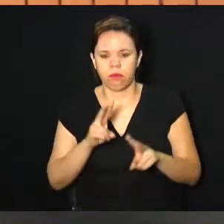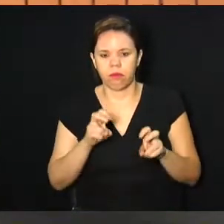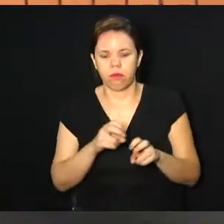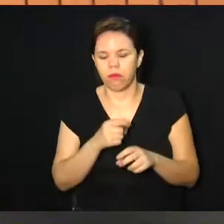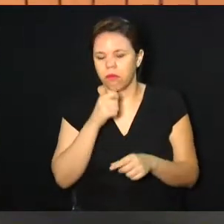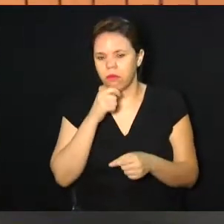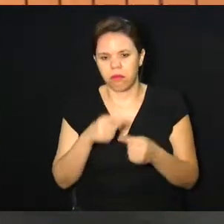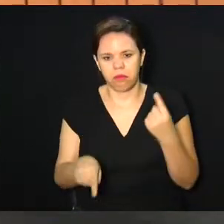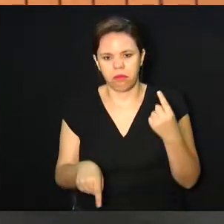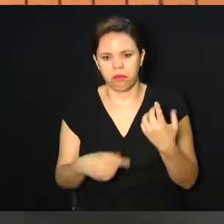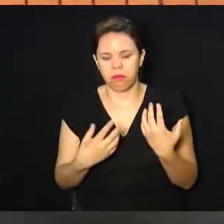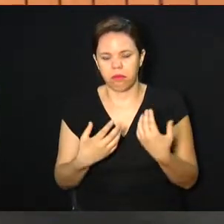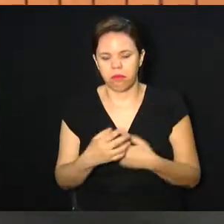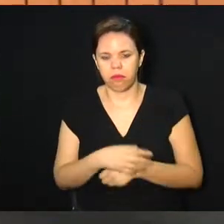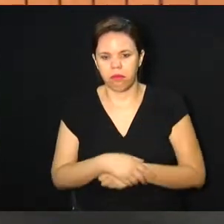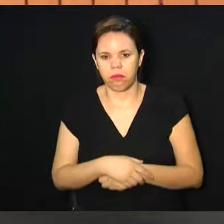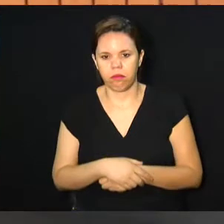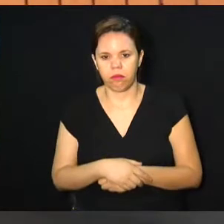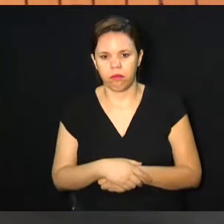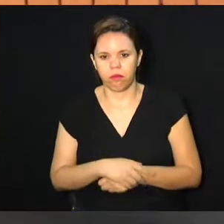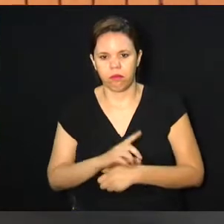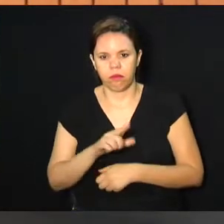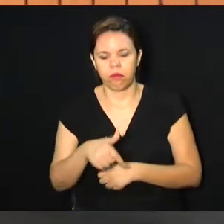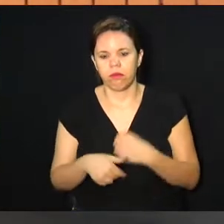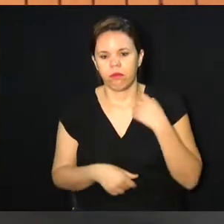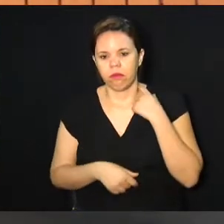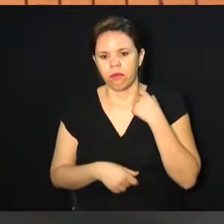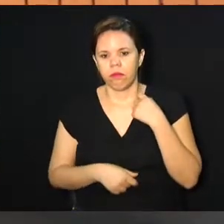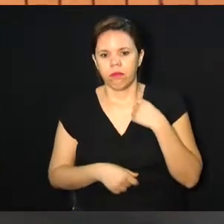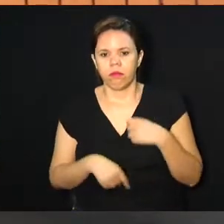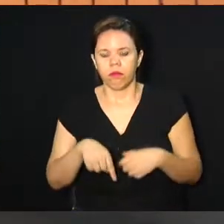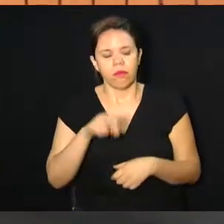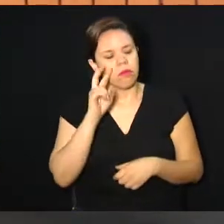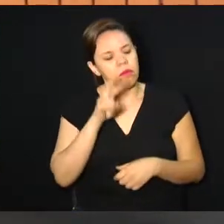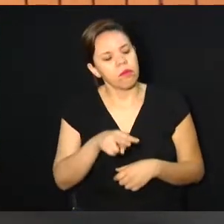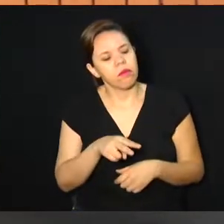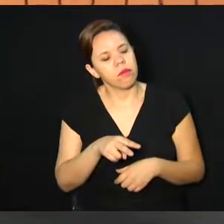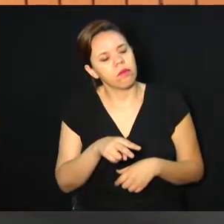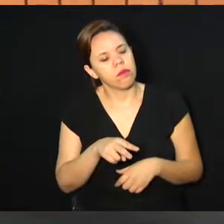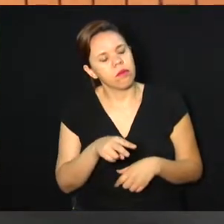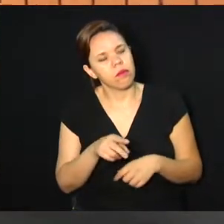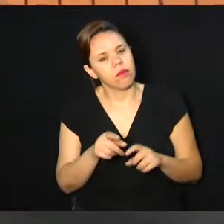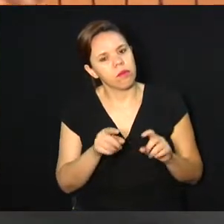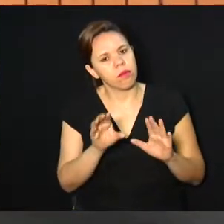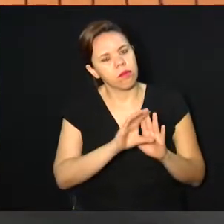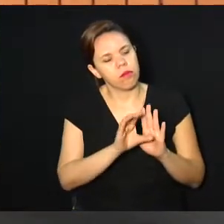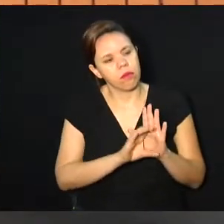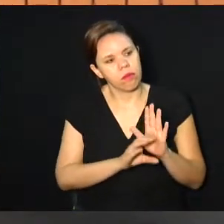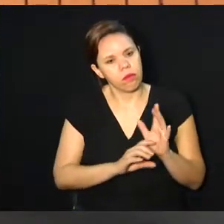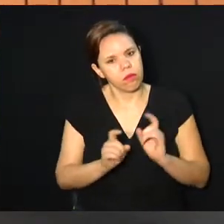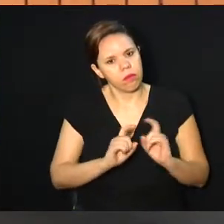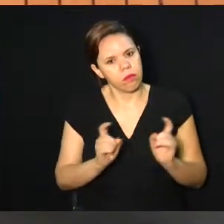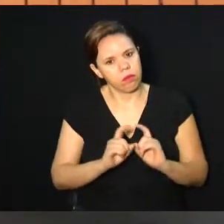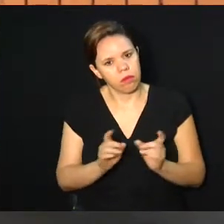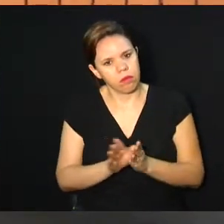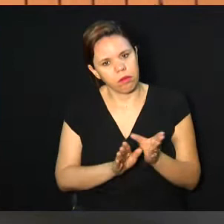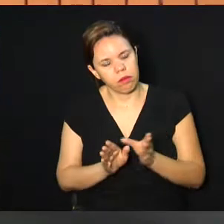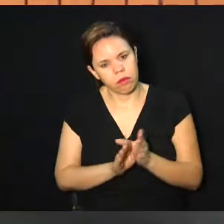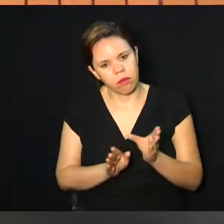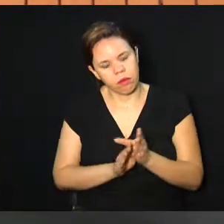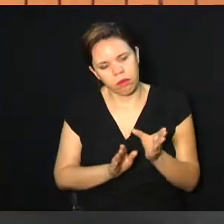questão. Depois disso, eu fui ver as atas das reuniões, todas as reuniões do Conselho, desde